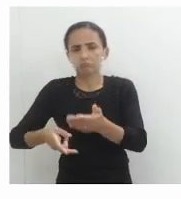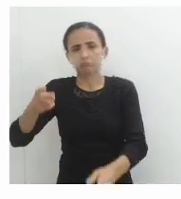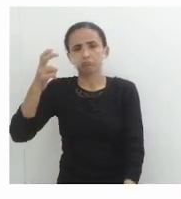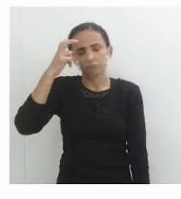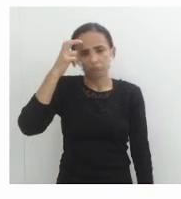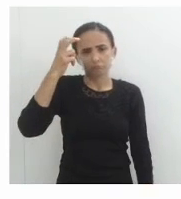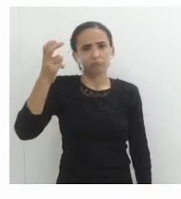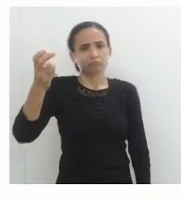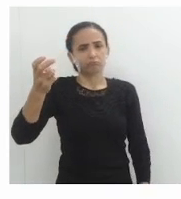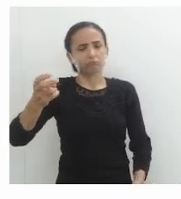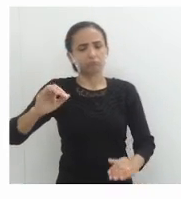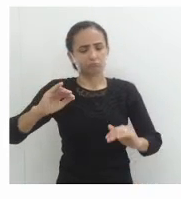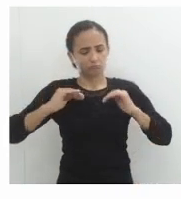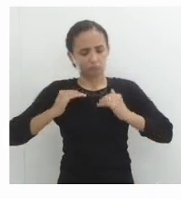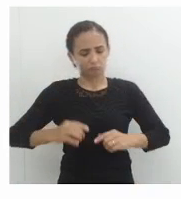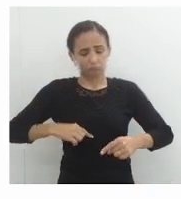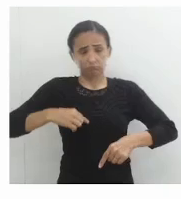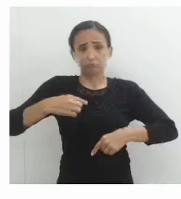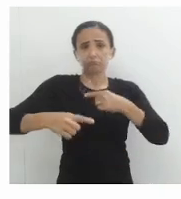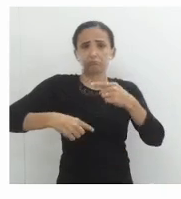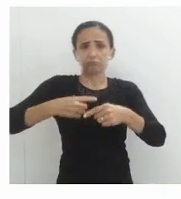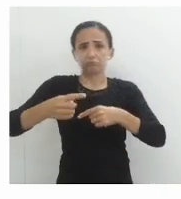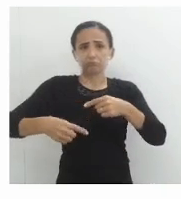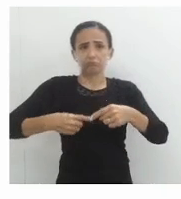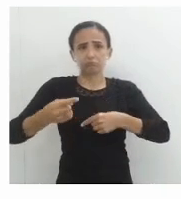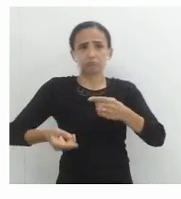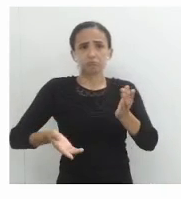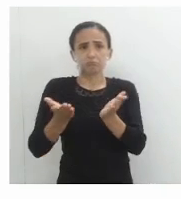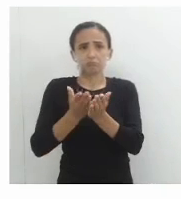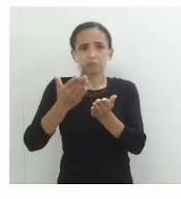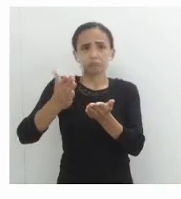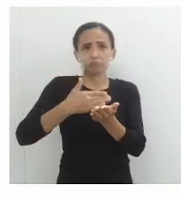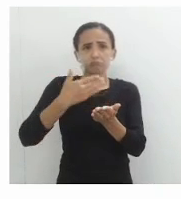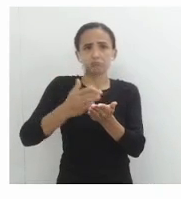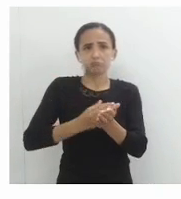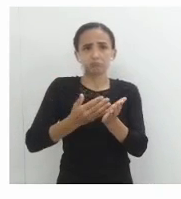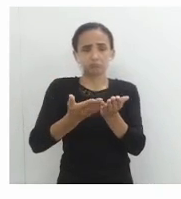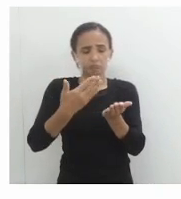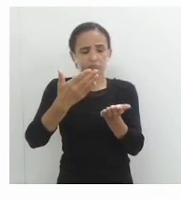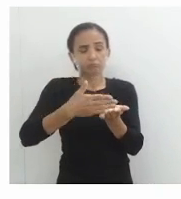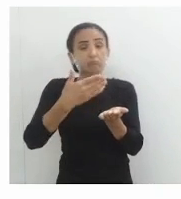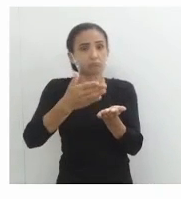para a posteridade. Esses livros foram chamados de iluminuras, certo?